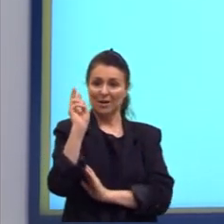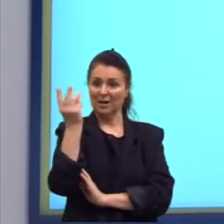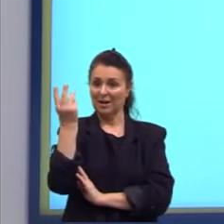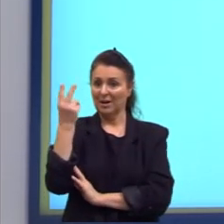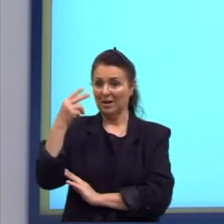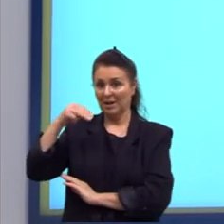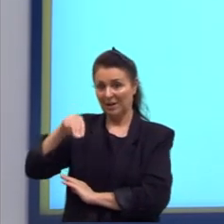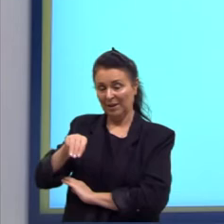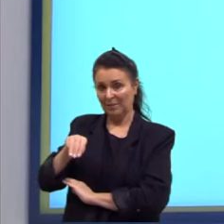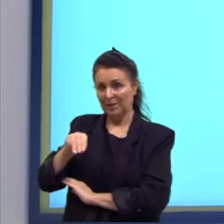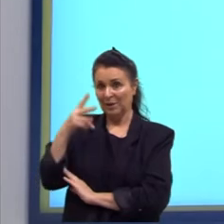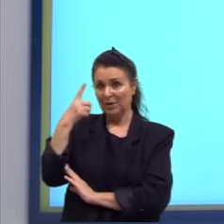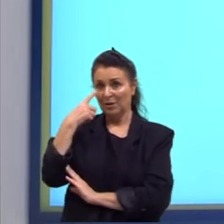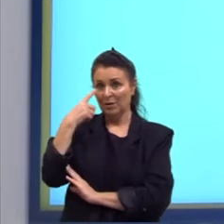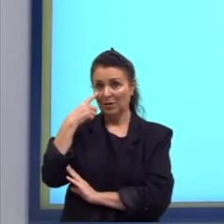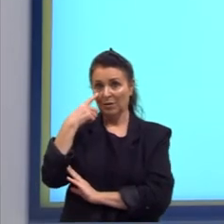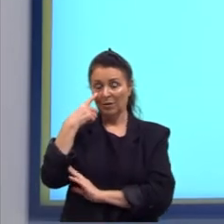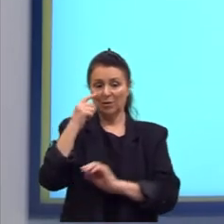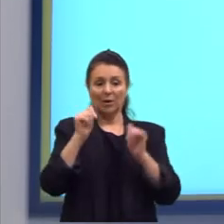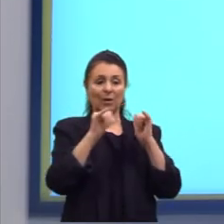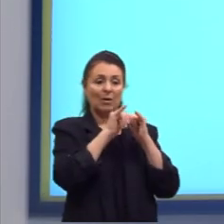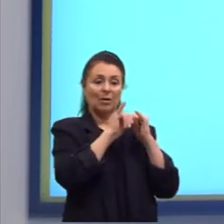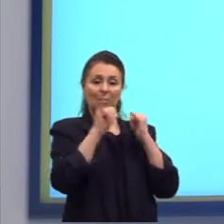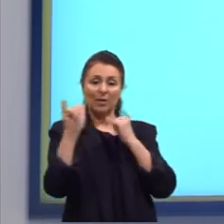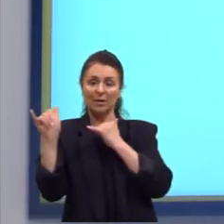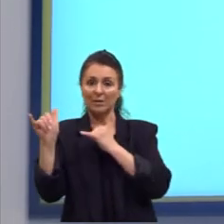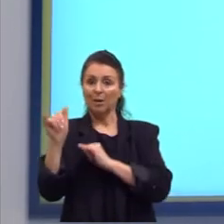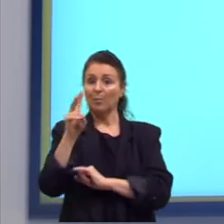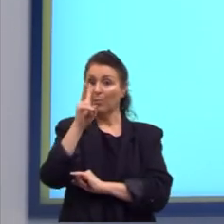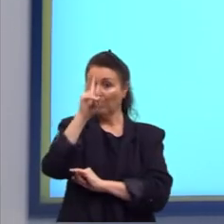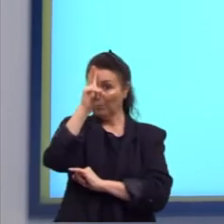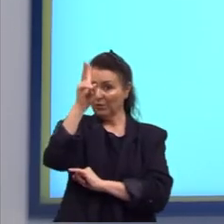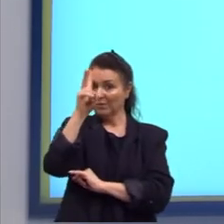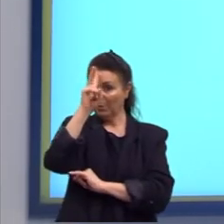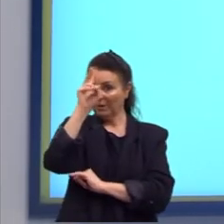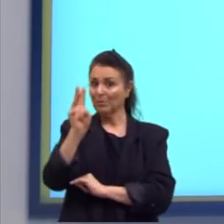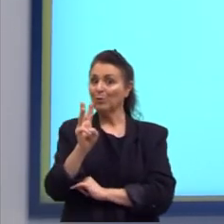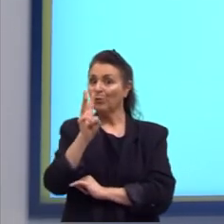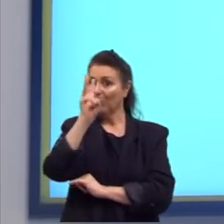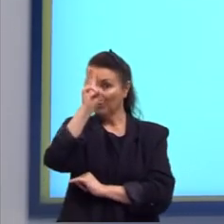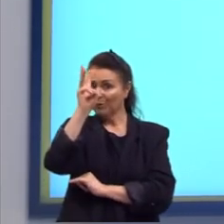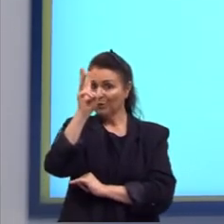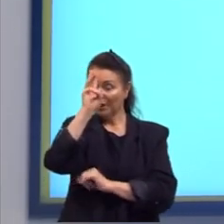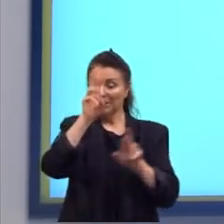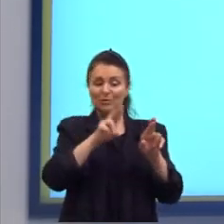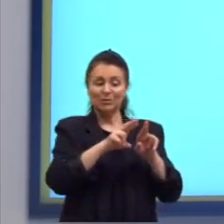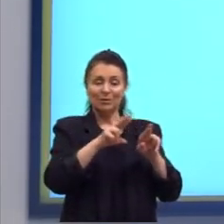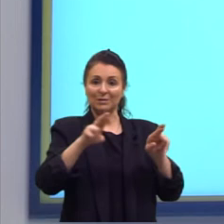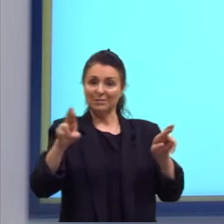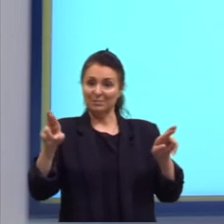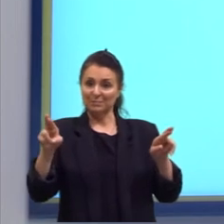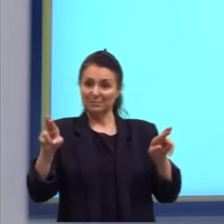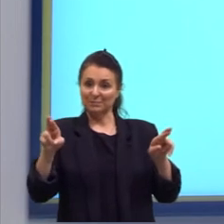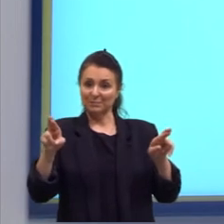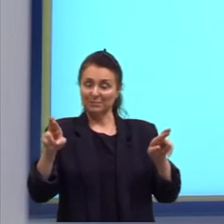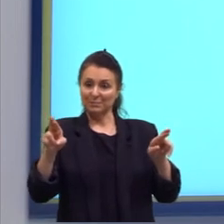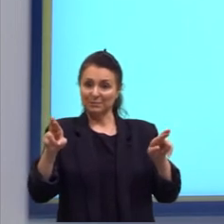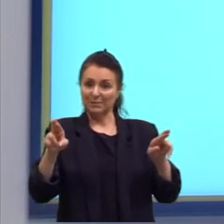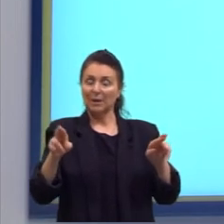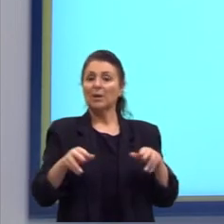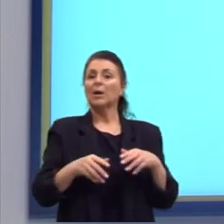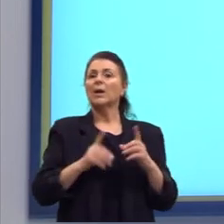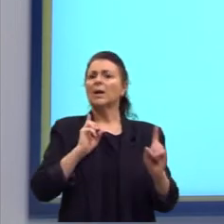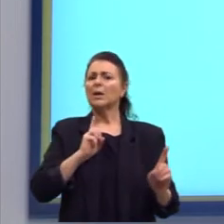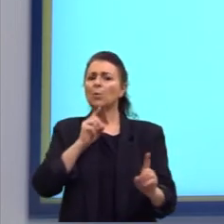então a vejam corrente potencial elétrico né voltagem e resistência então